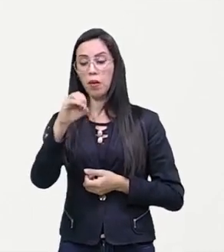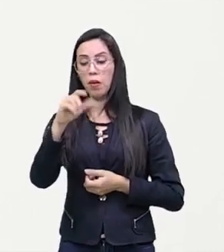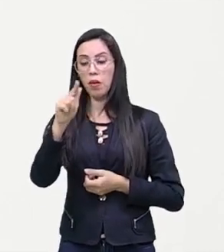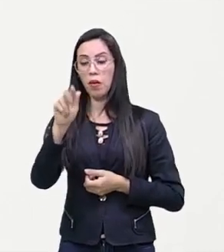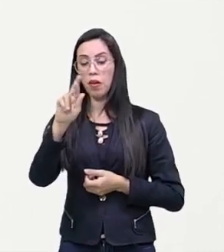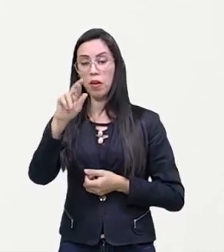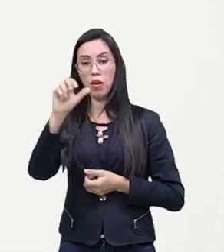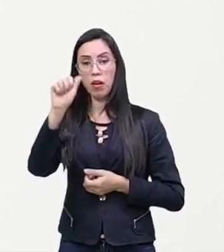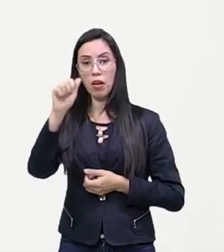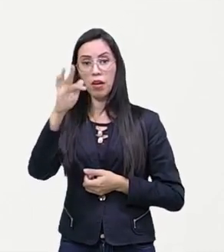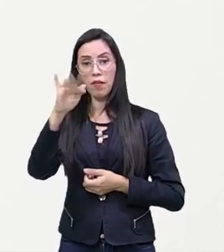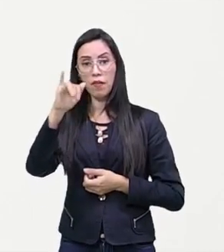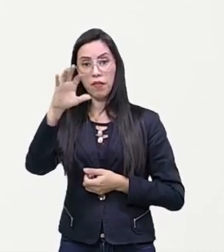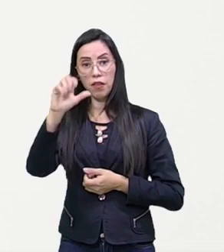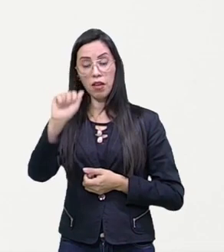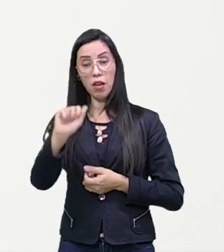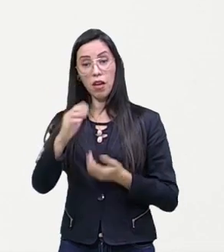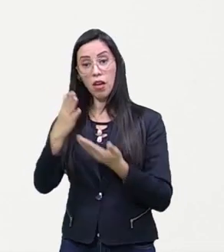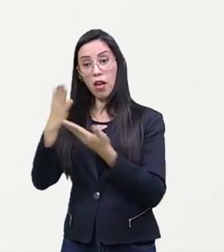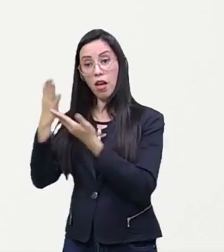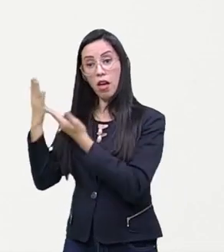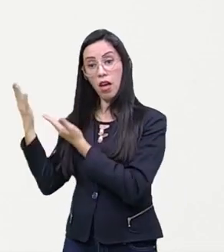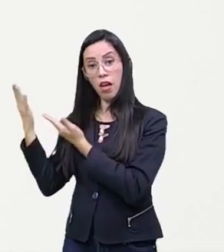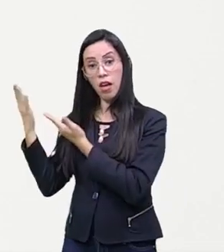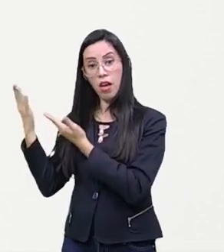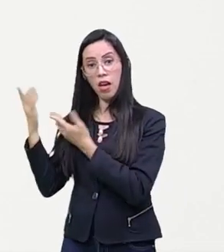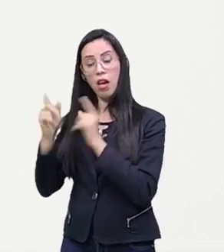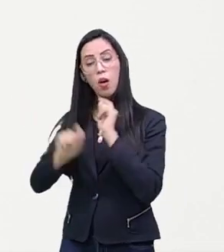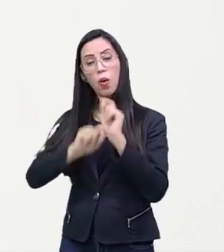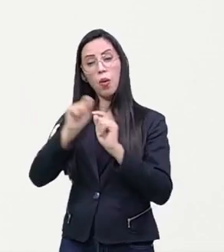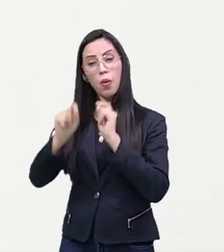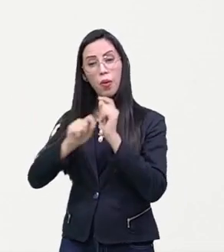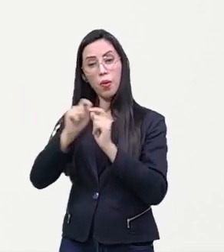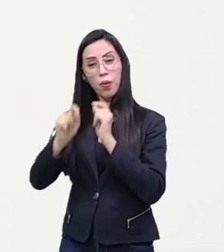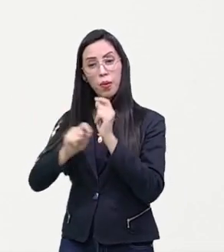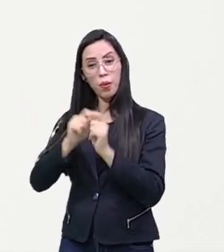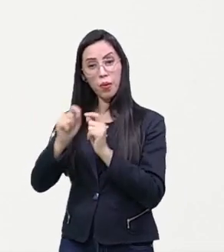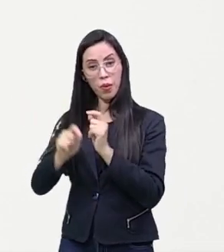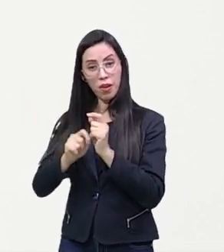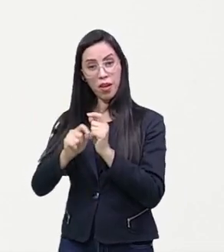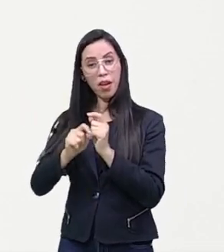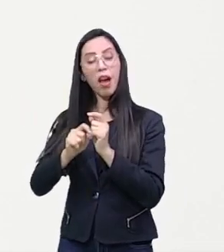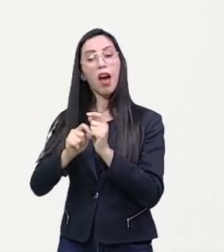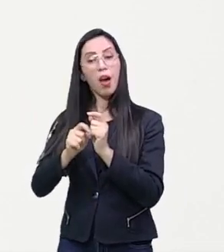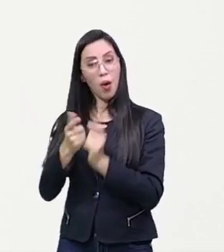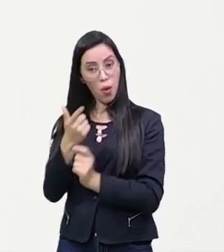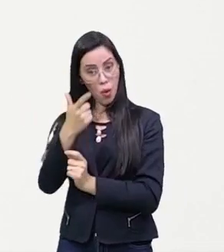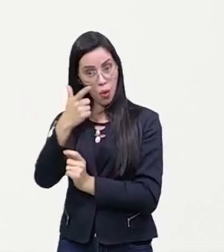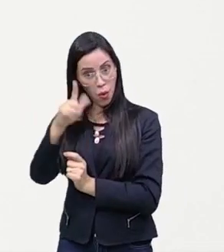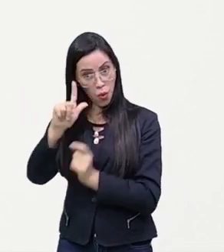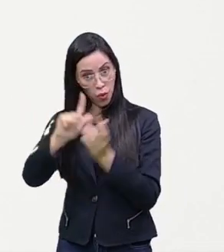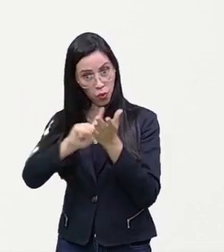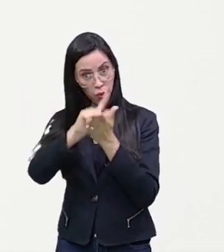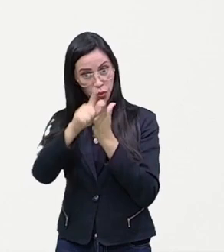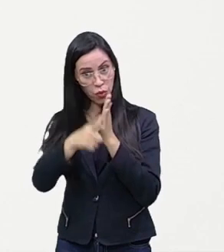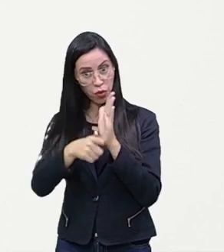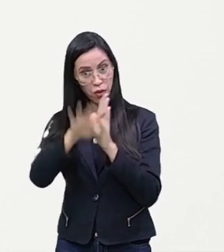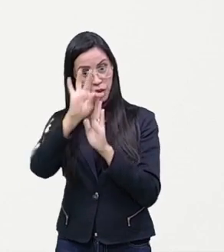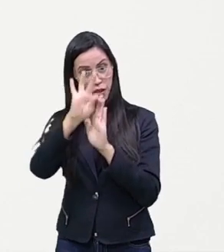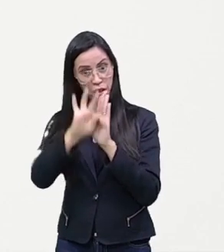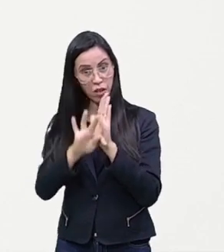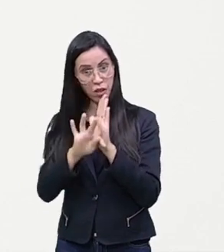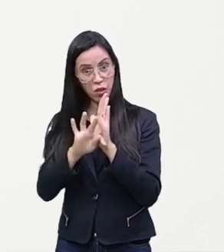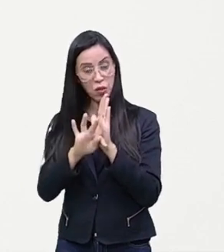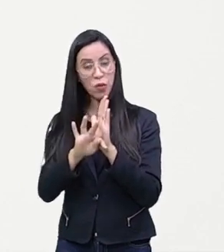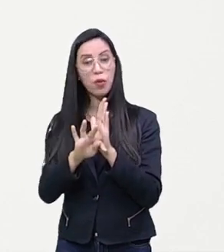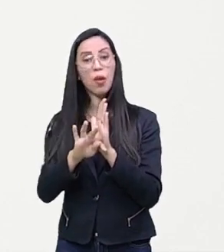Biografia, olha aqui, ó, biografia. O que é uma biografia, né? Mais um gênero textual, biografia.